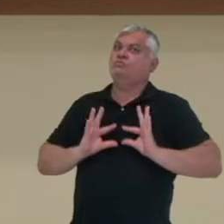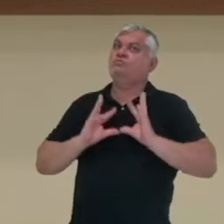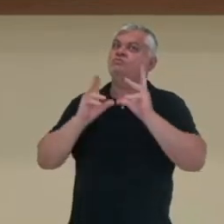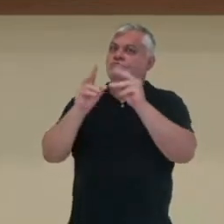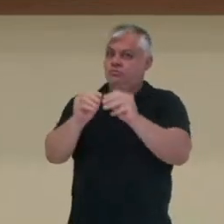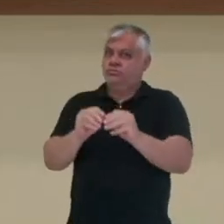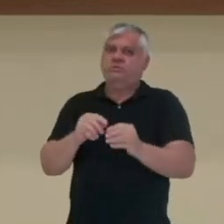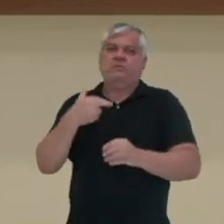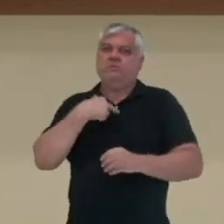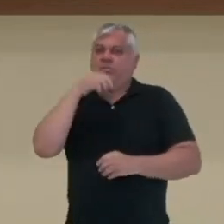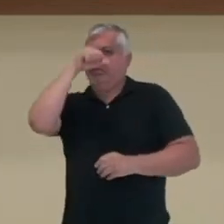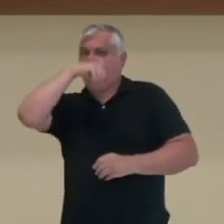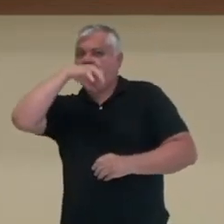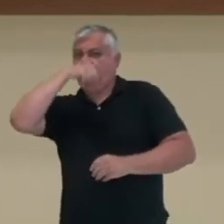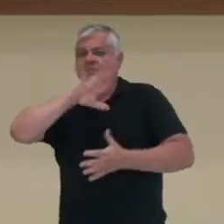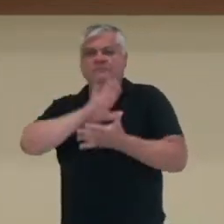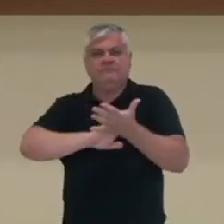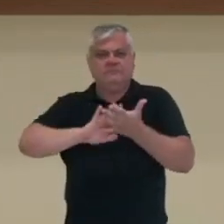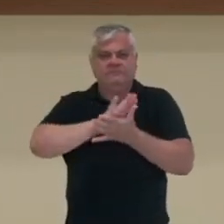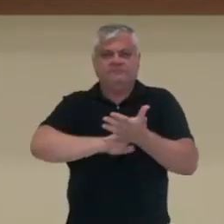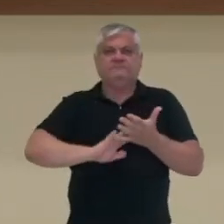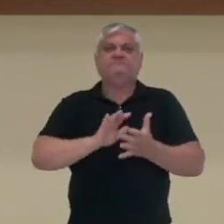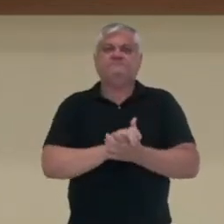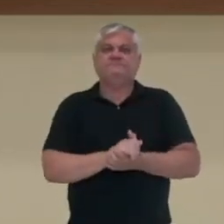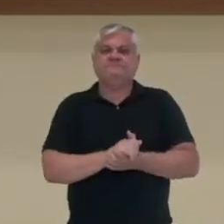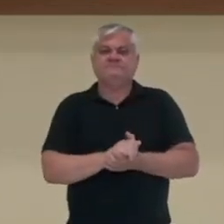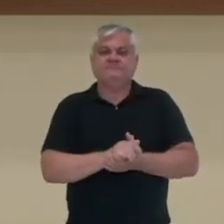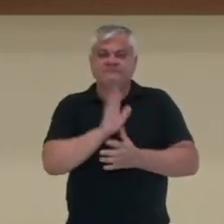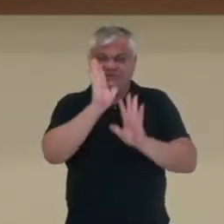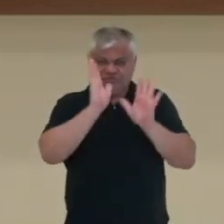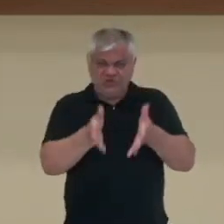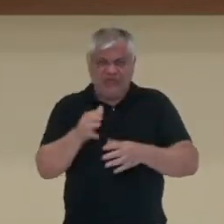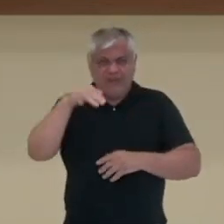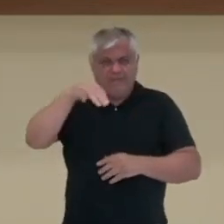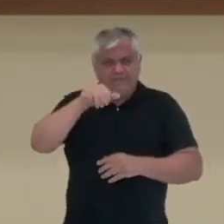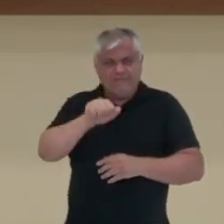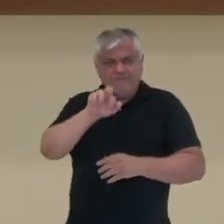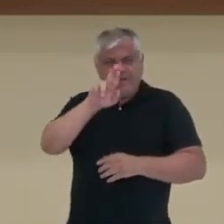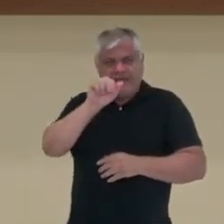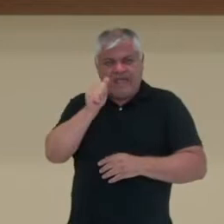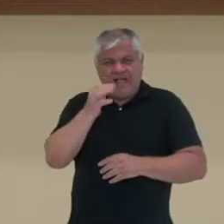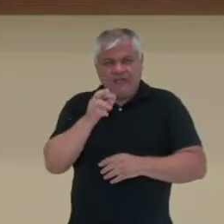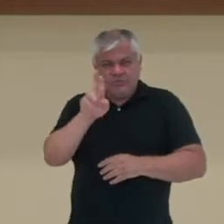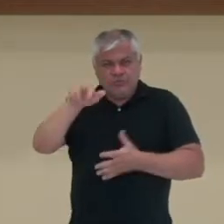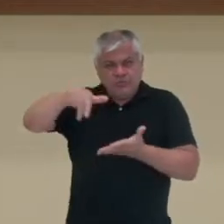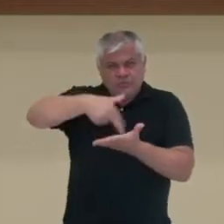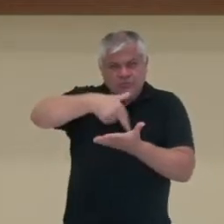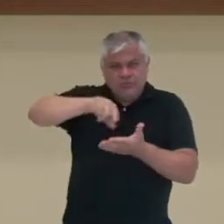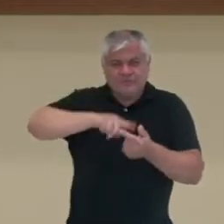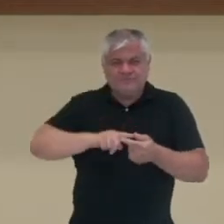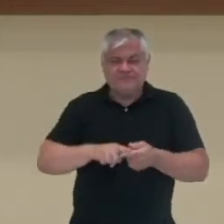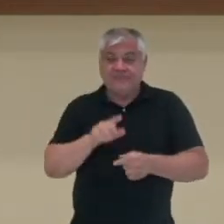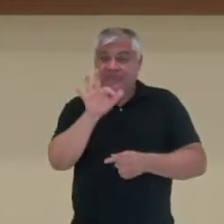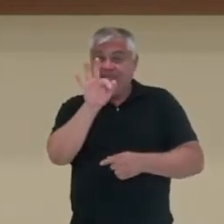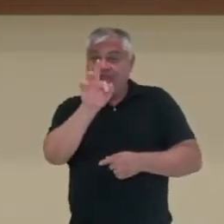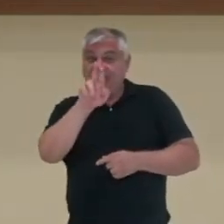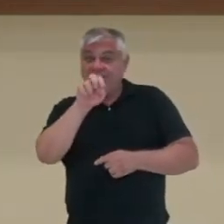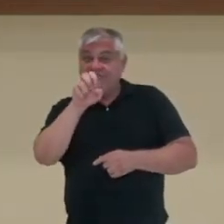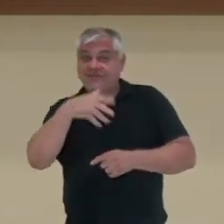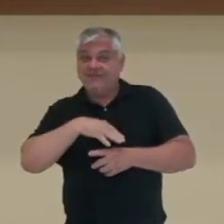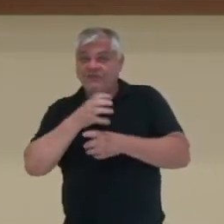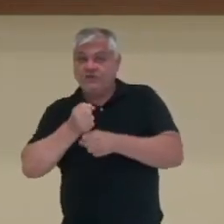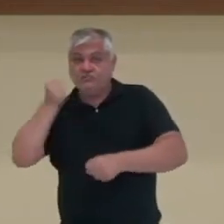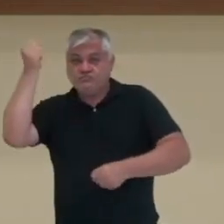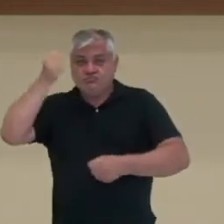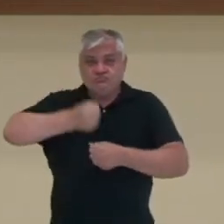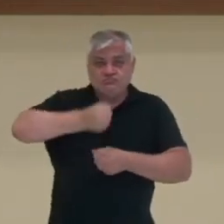esteja inserido nesta festa. Você já dançou maracatu? Você já dançou frevo? Olha que para dançar